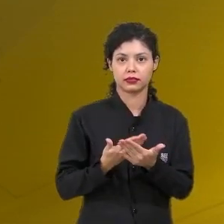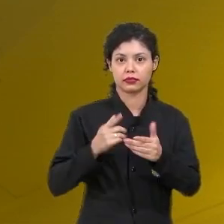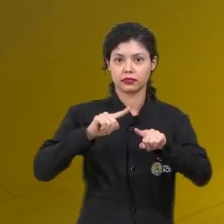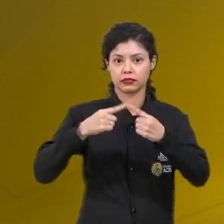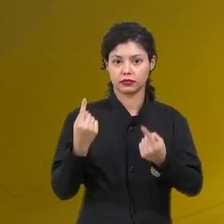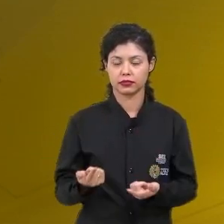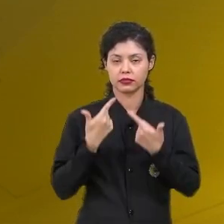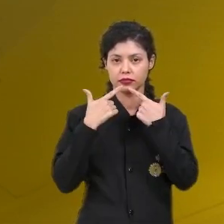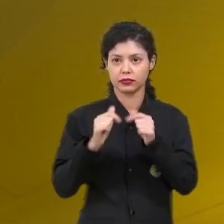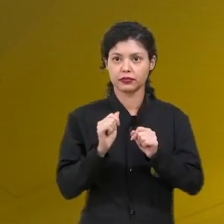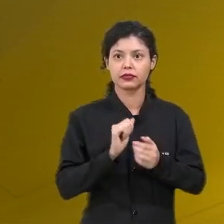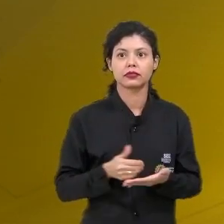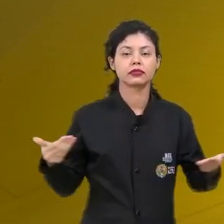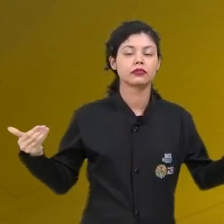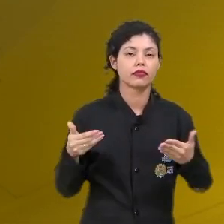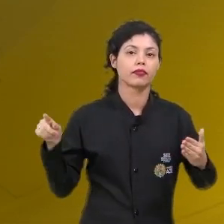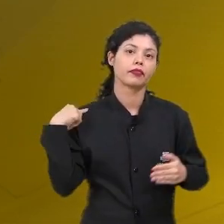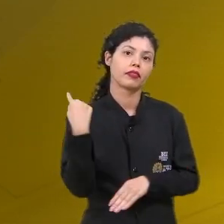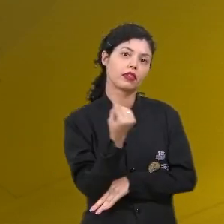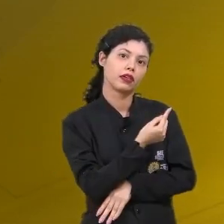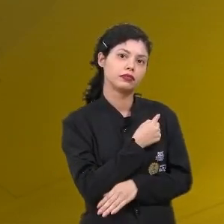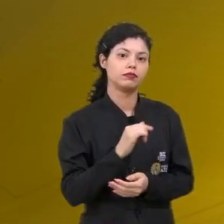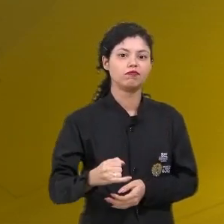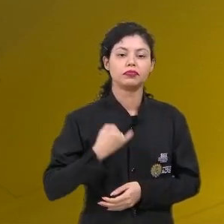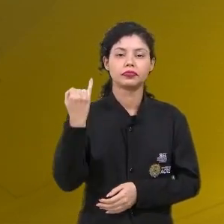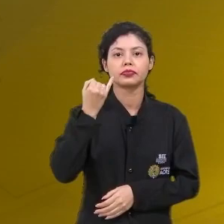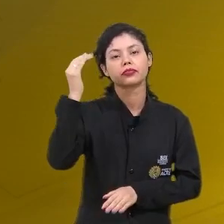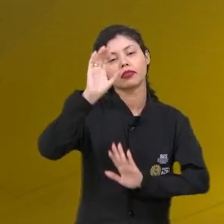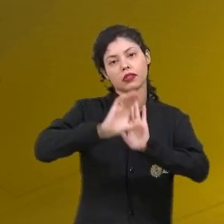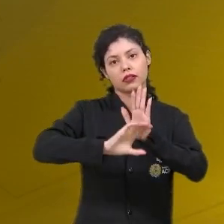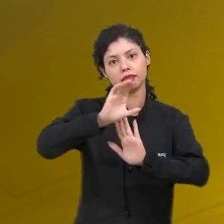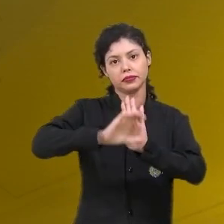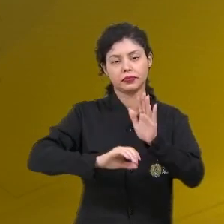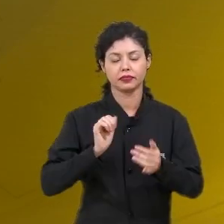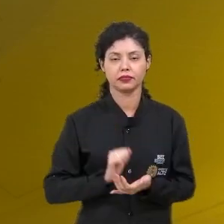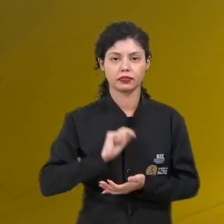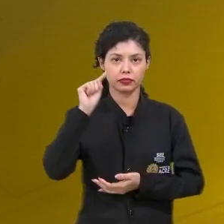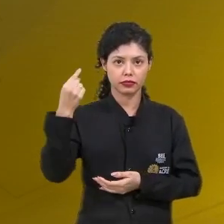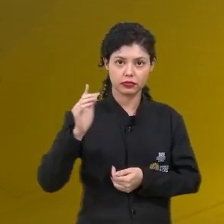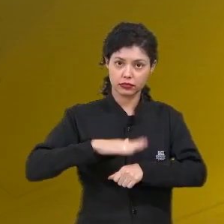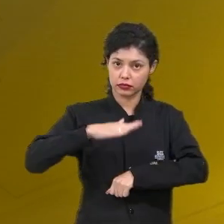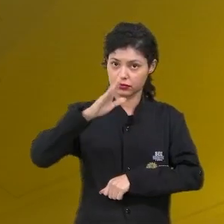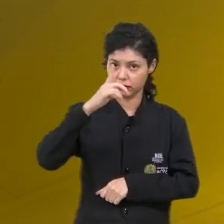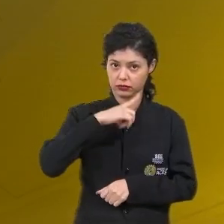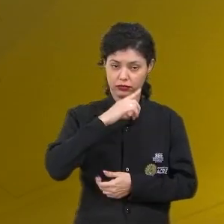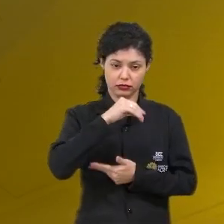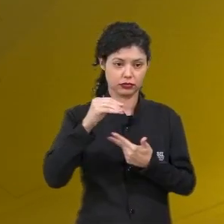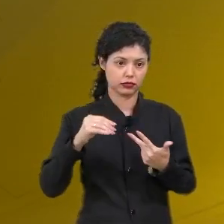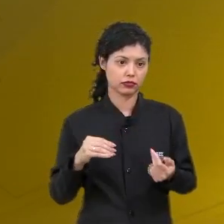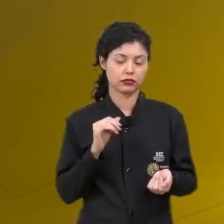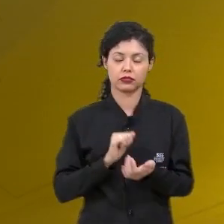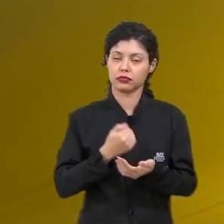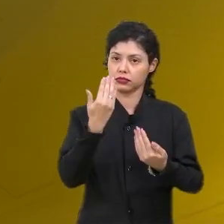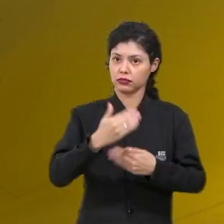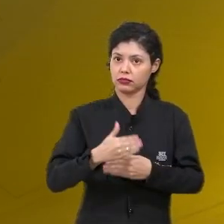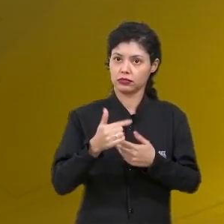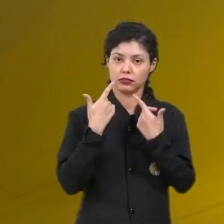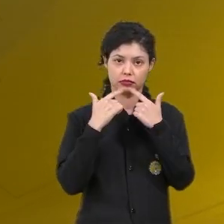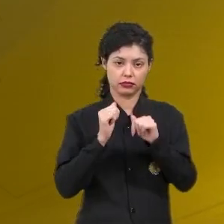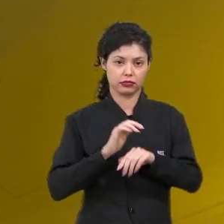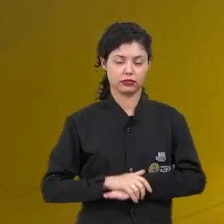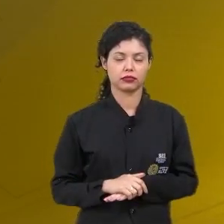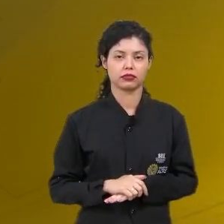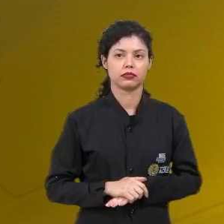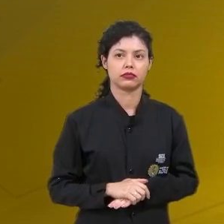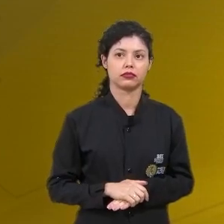bom? Pessoal, nós estamos estudando os principais conteúdos, aquilo que mais cai no Enem na prova de